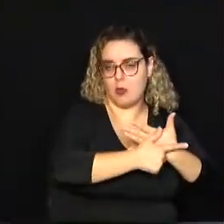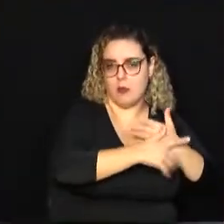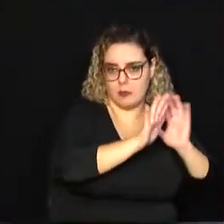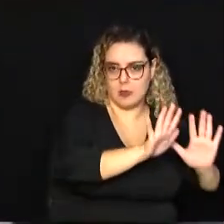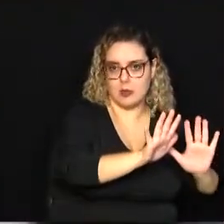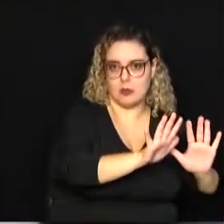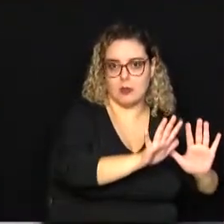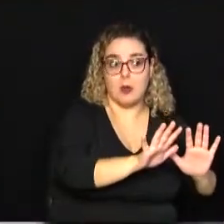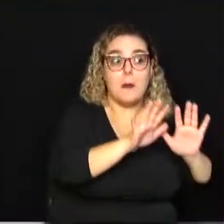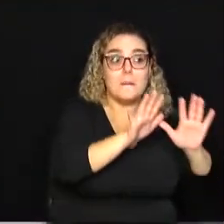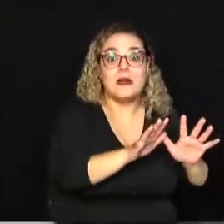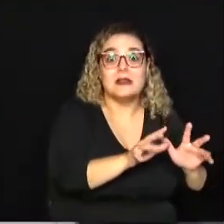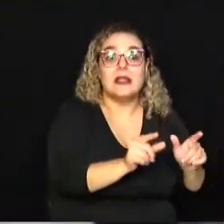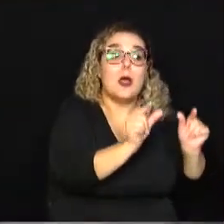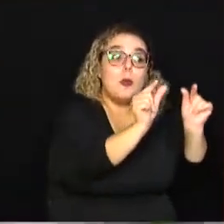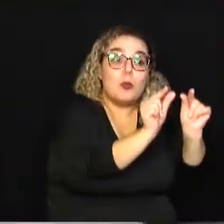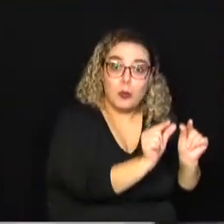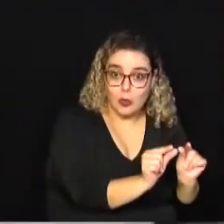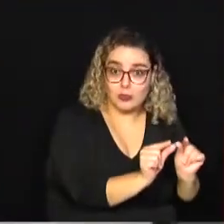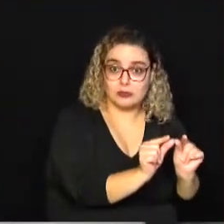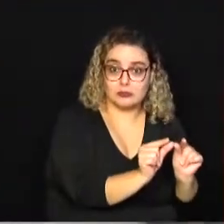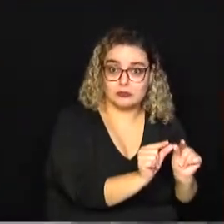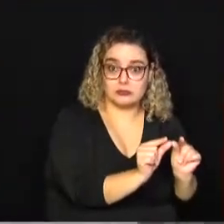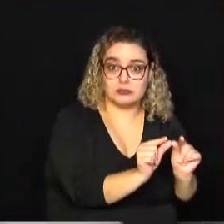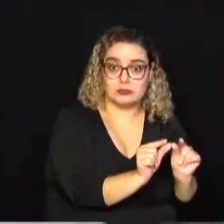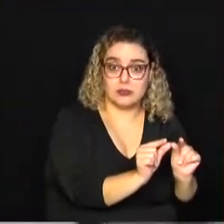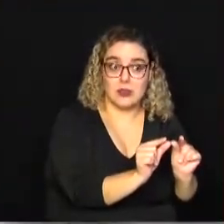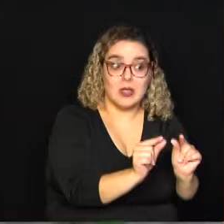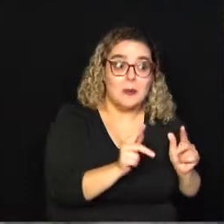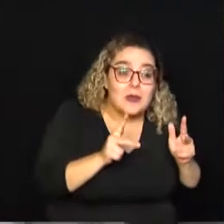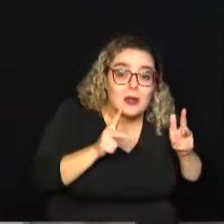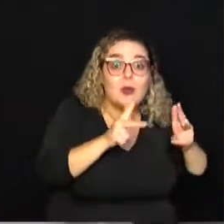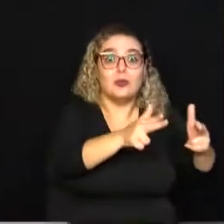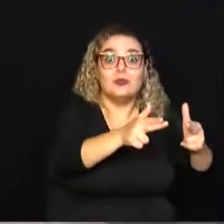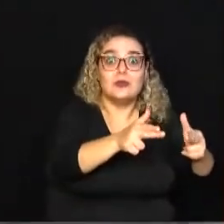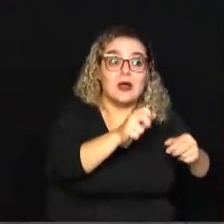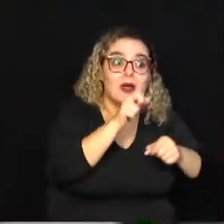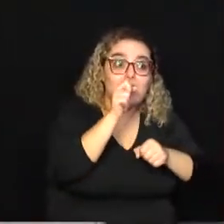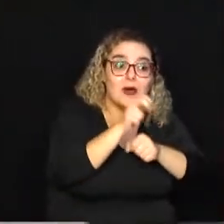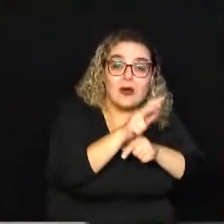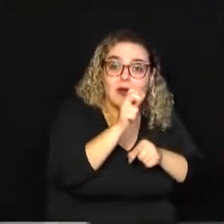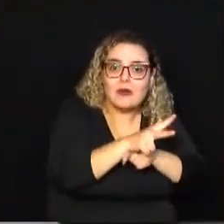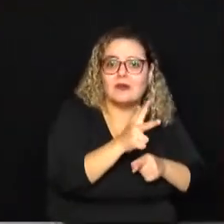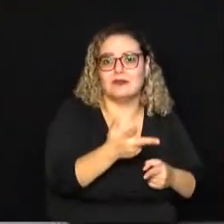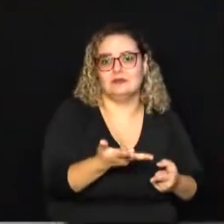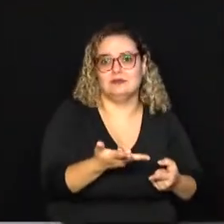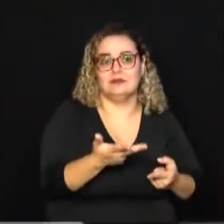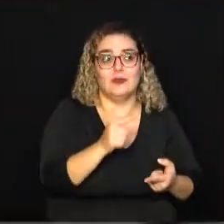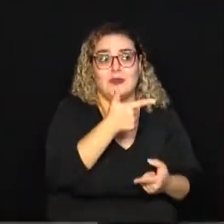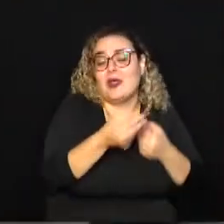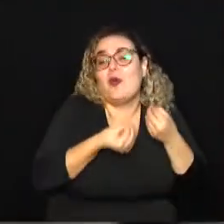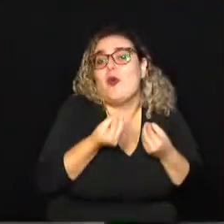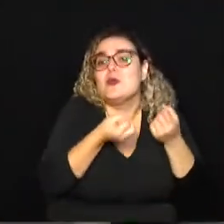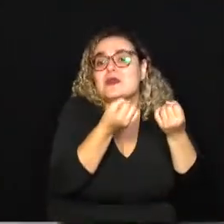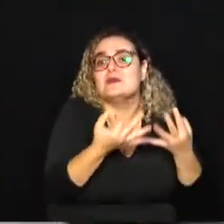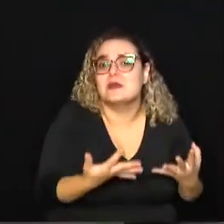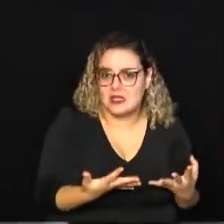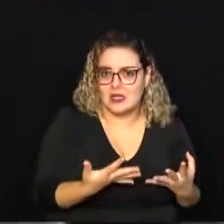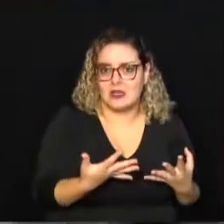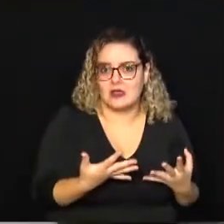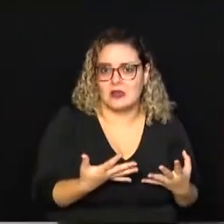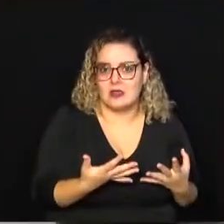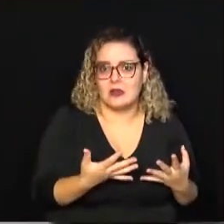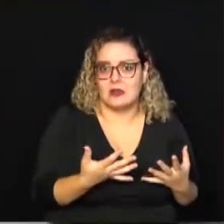ser insuficiente diante da capacidade de disseminação que esse vírus tem. É incontestável. Quem aposta